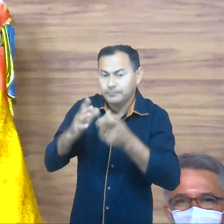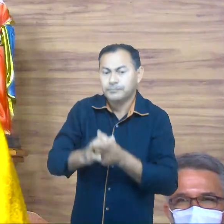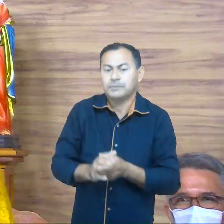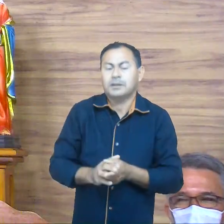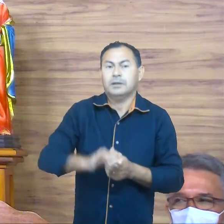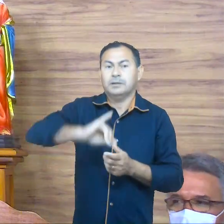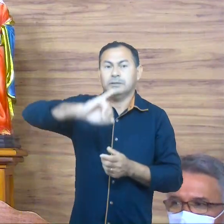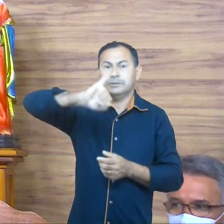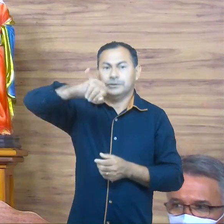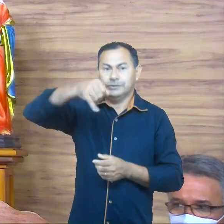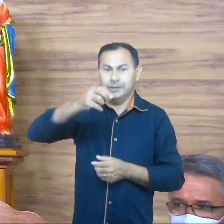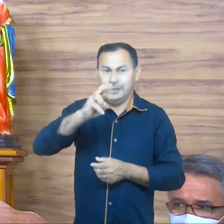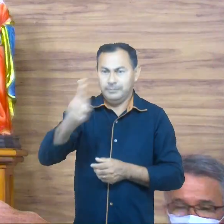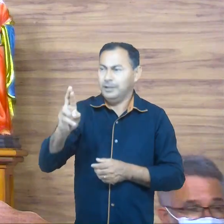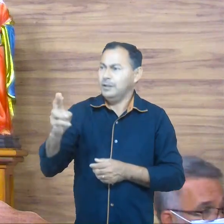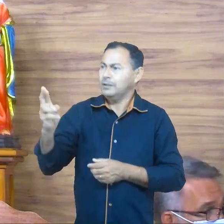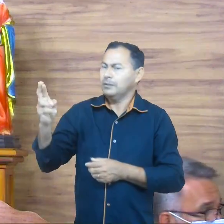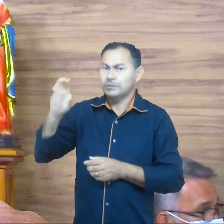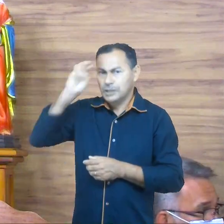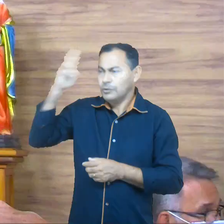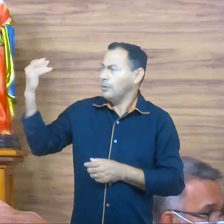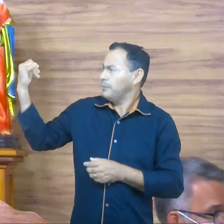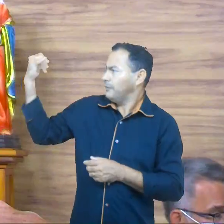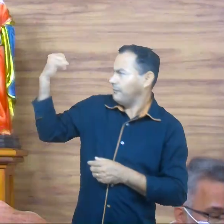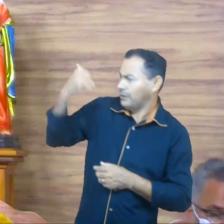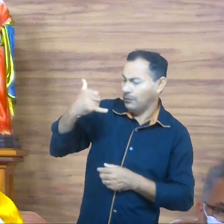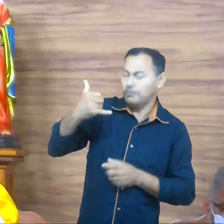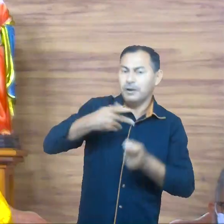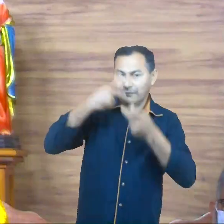foi-me dirigida a palavra do Senhor dizendo: